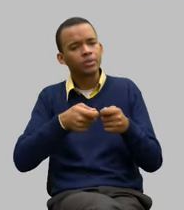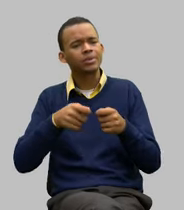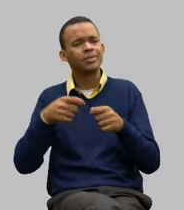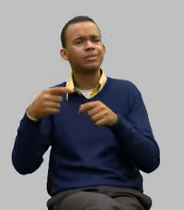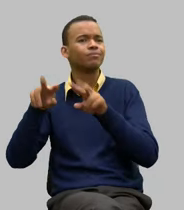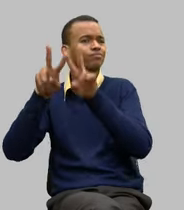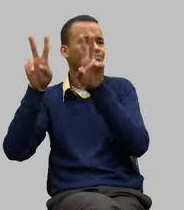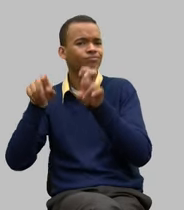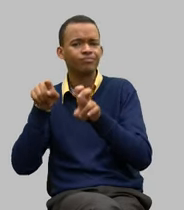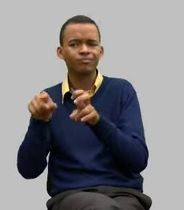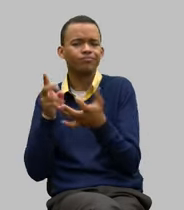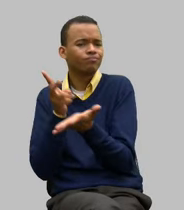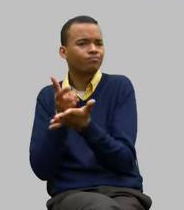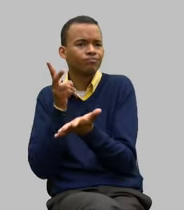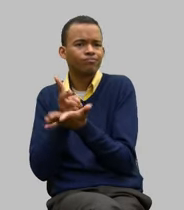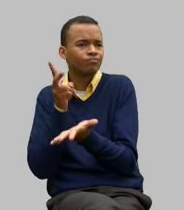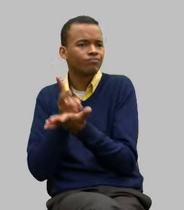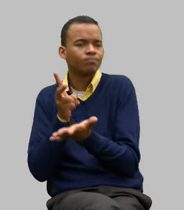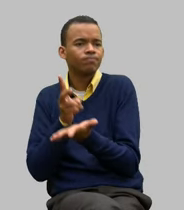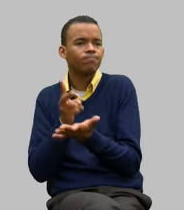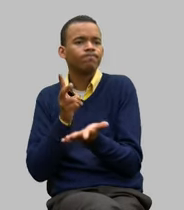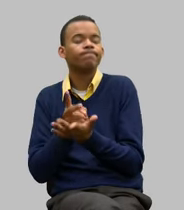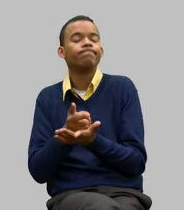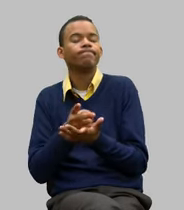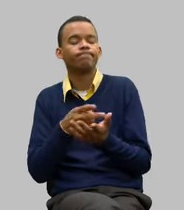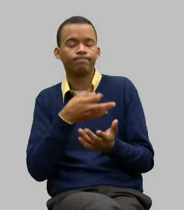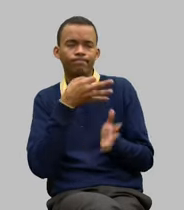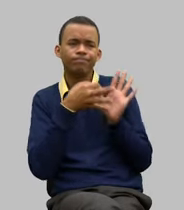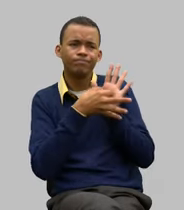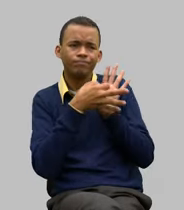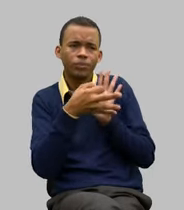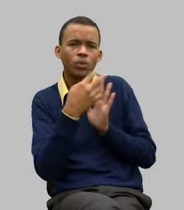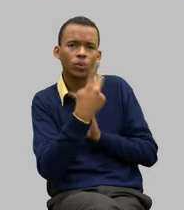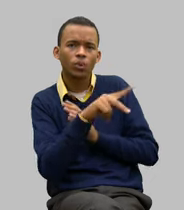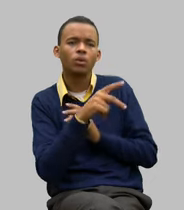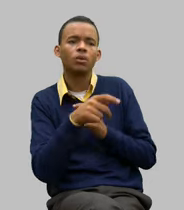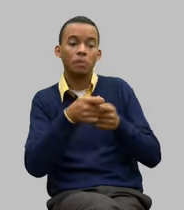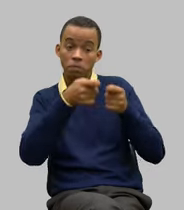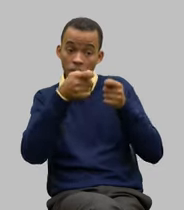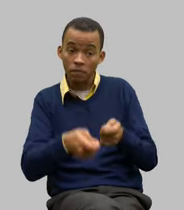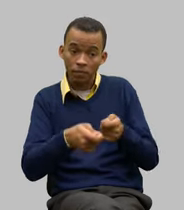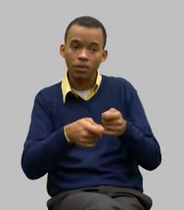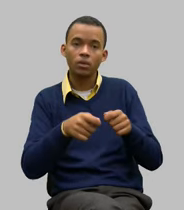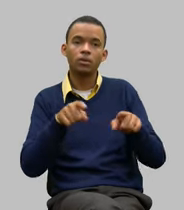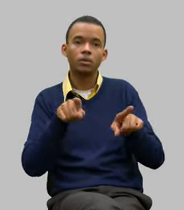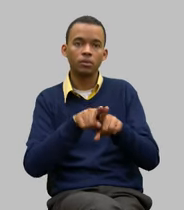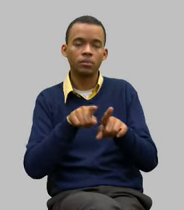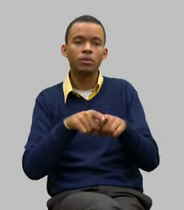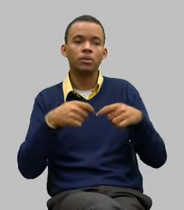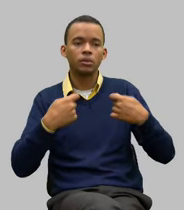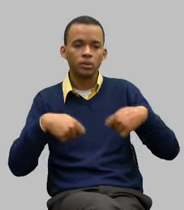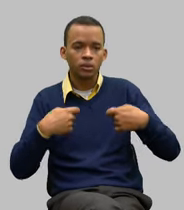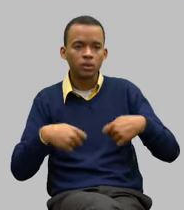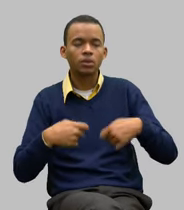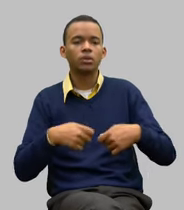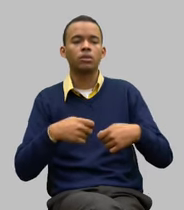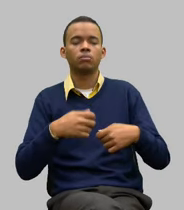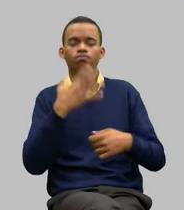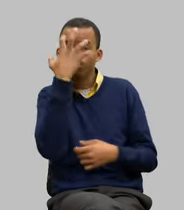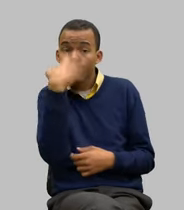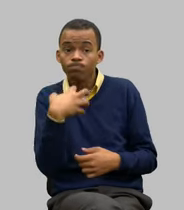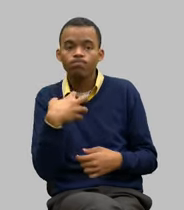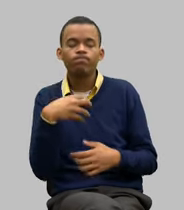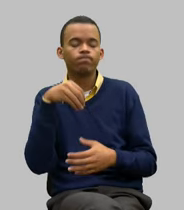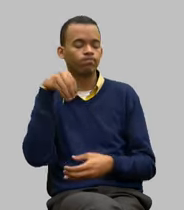que ISO acontece não eu queria que o Senhor tivesse uma postura mais eh firme mais enérgica dentro